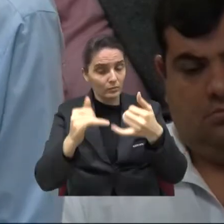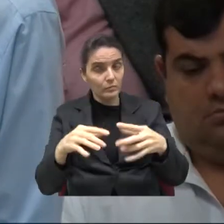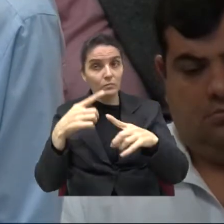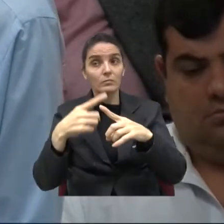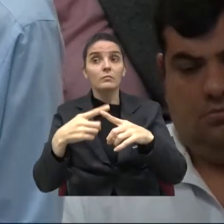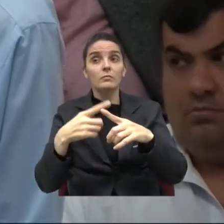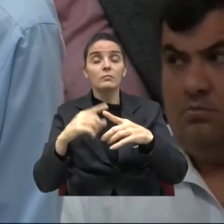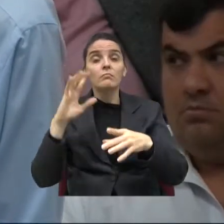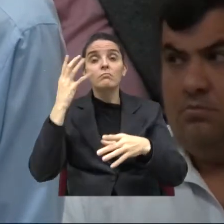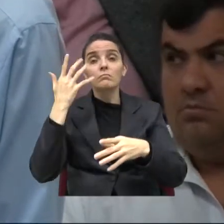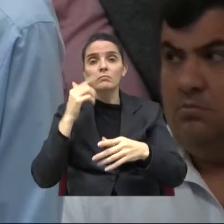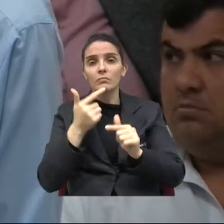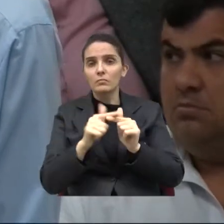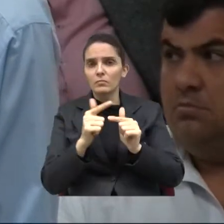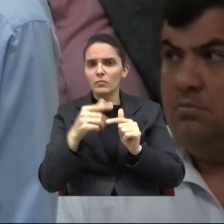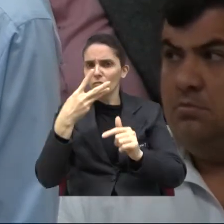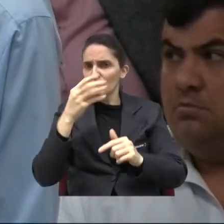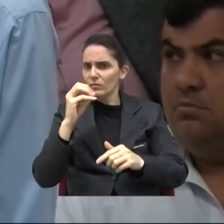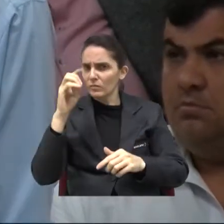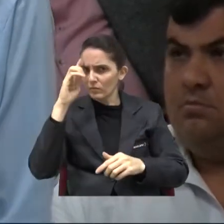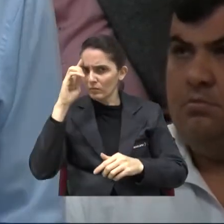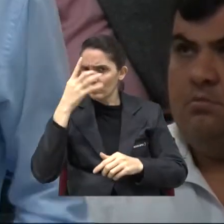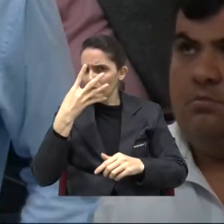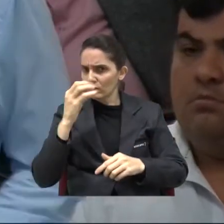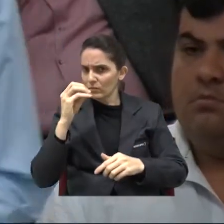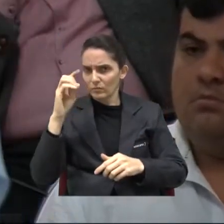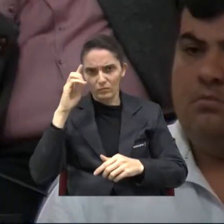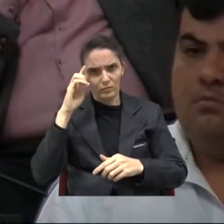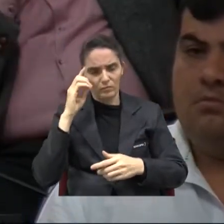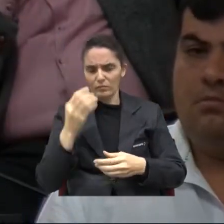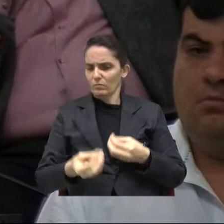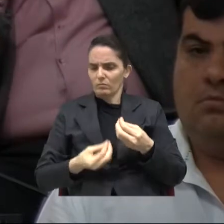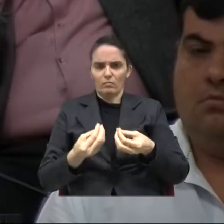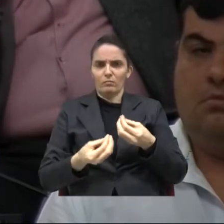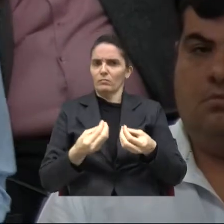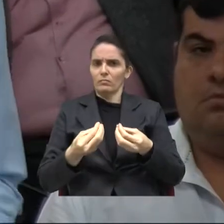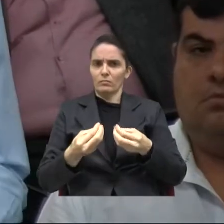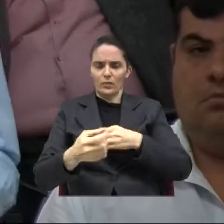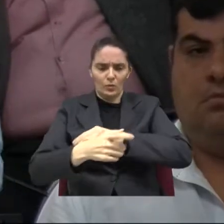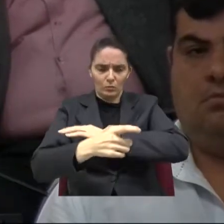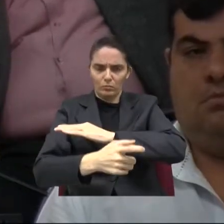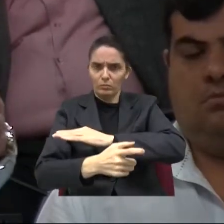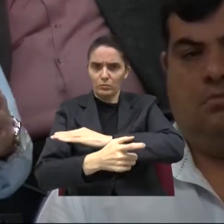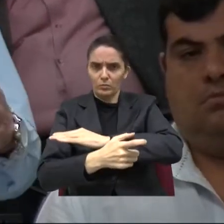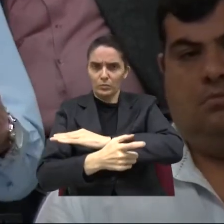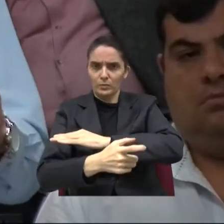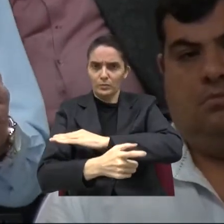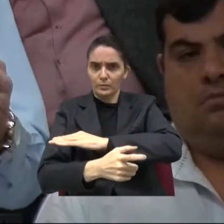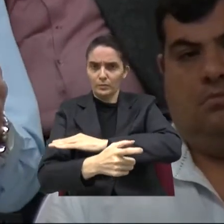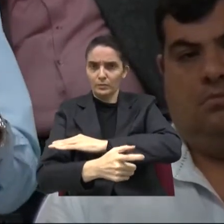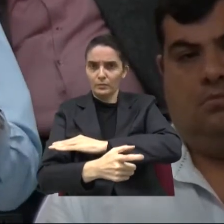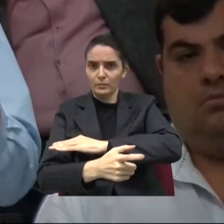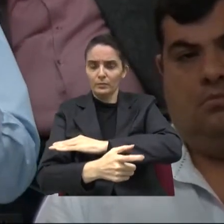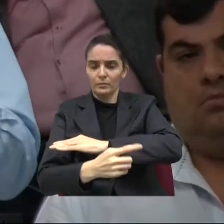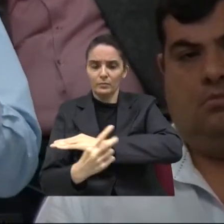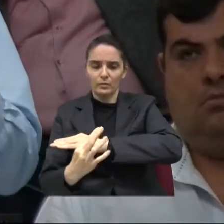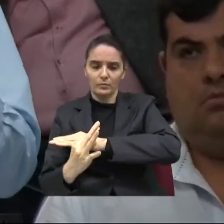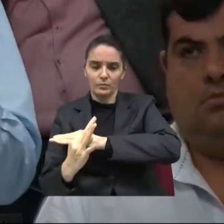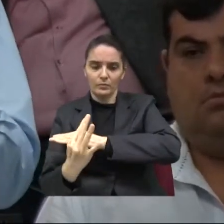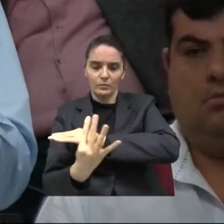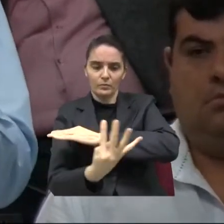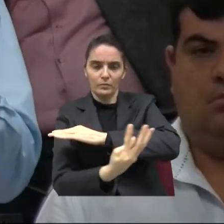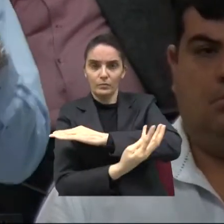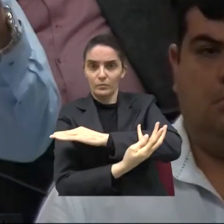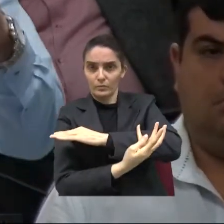isso. 30 dias, 40 dias, é terrível, porque quando a gente vê um buraco, coloca aquela cerquinha com,